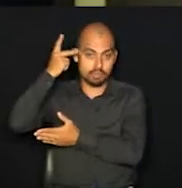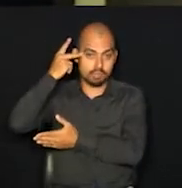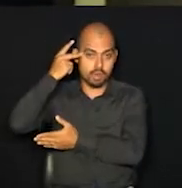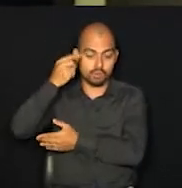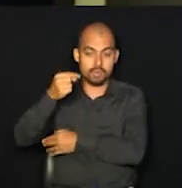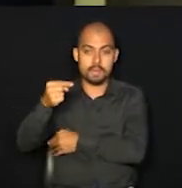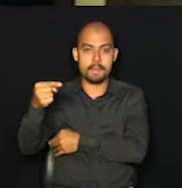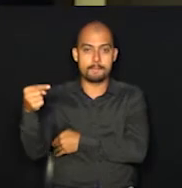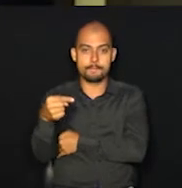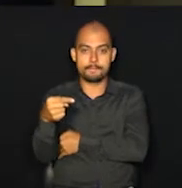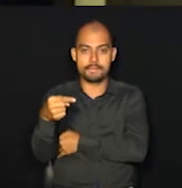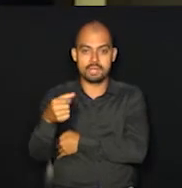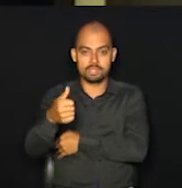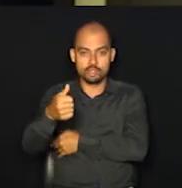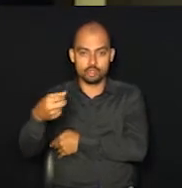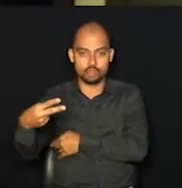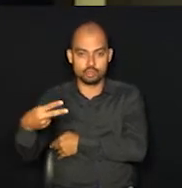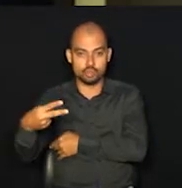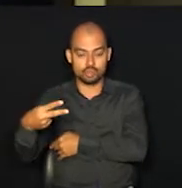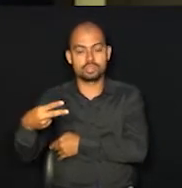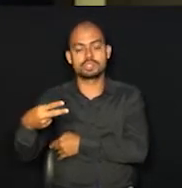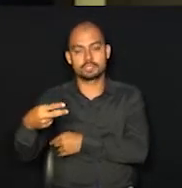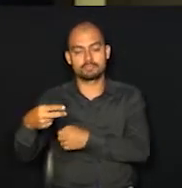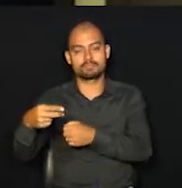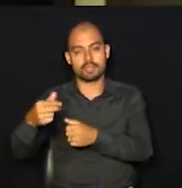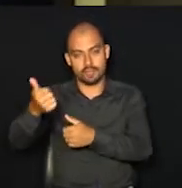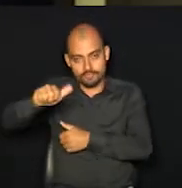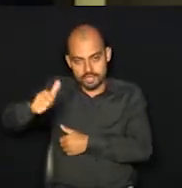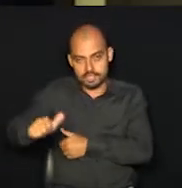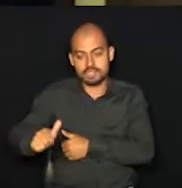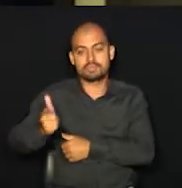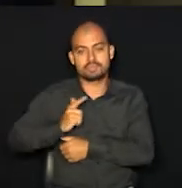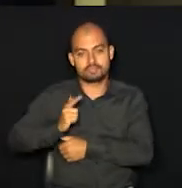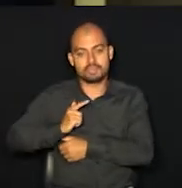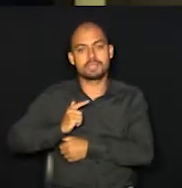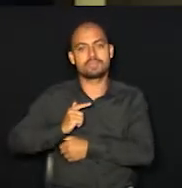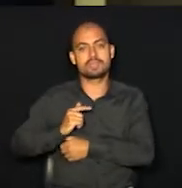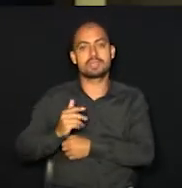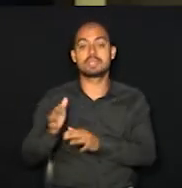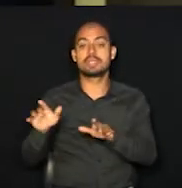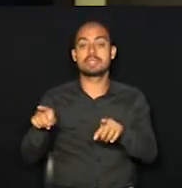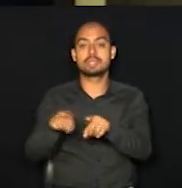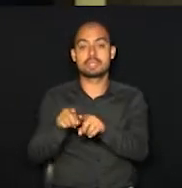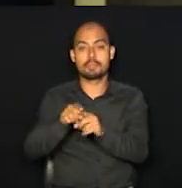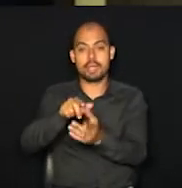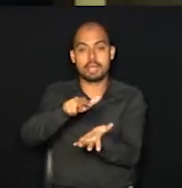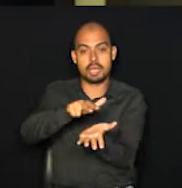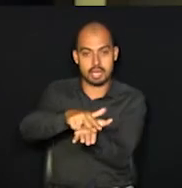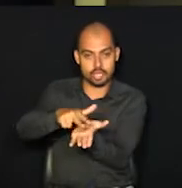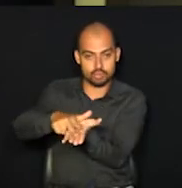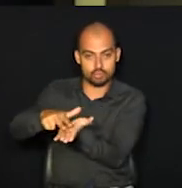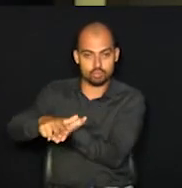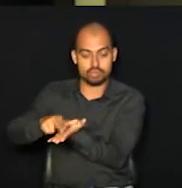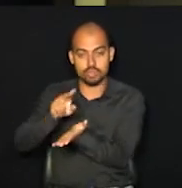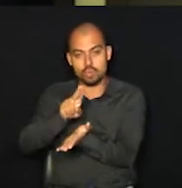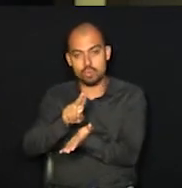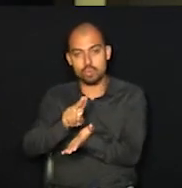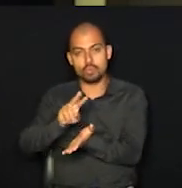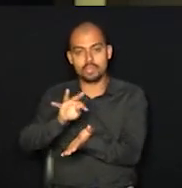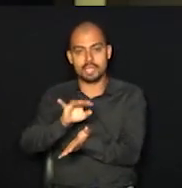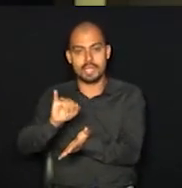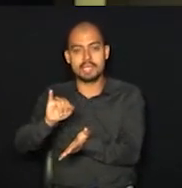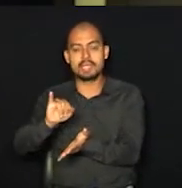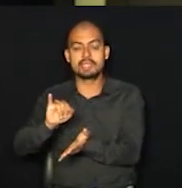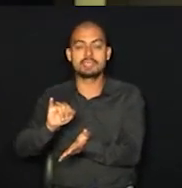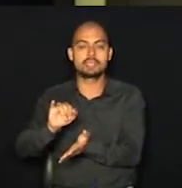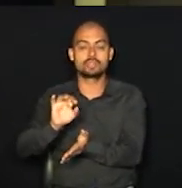a média, a última variação, e a ocupação de enfermaria e UTI de